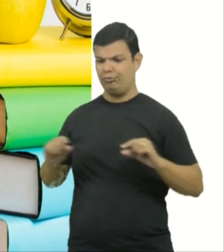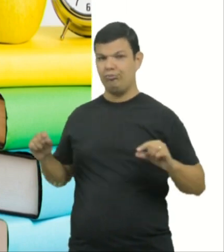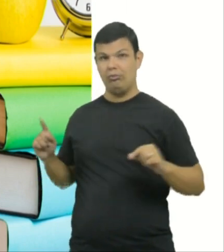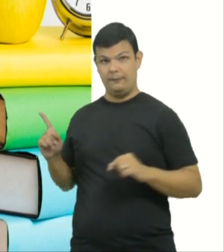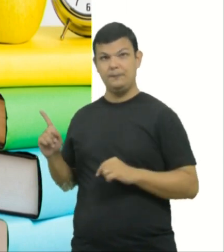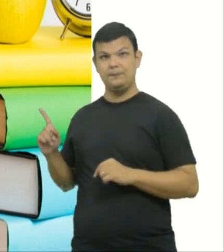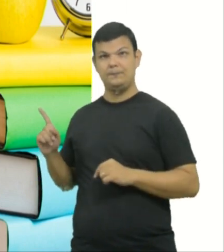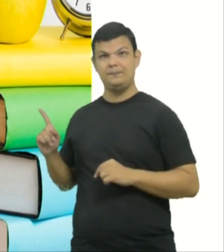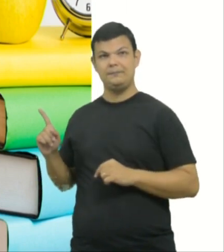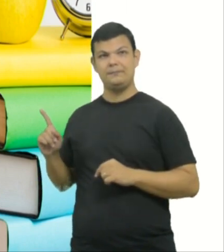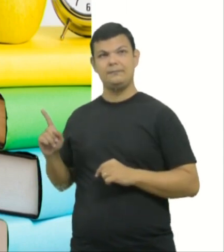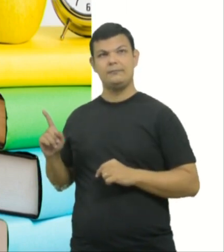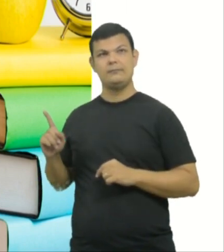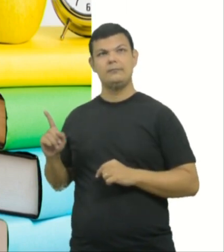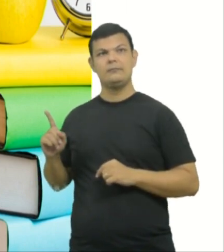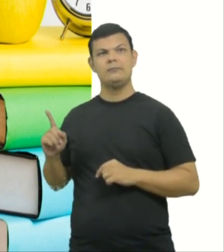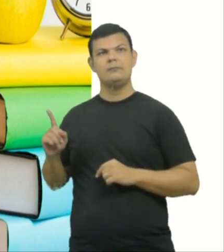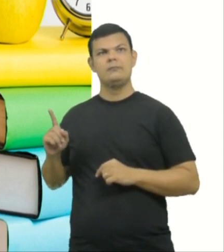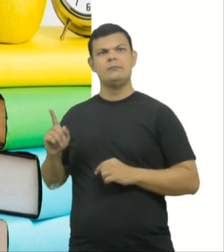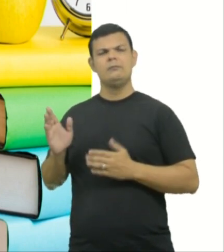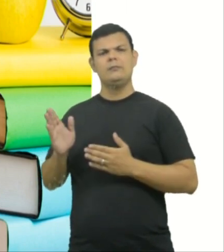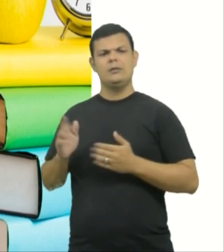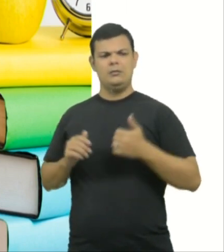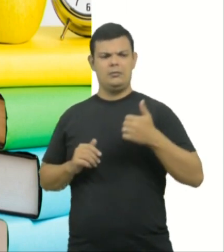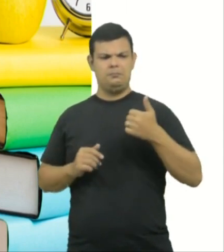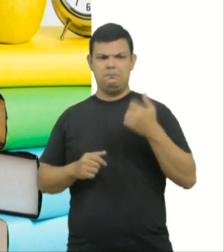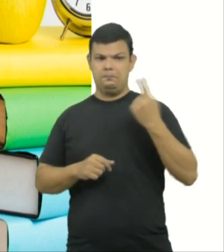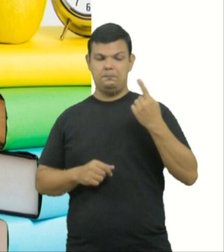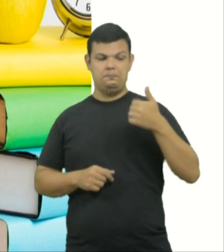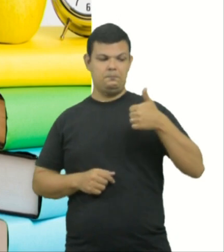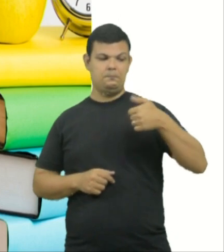certo? Bom, então nós temos aqui, primeiro,